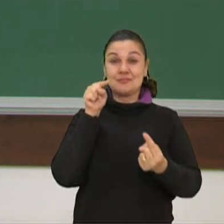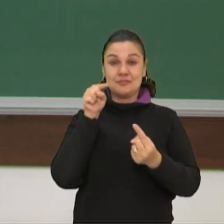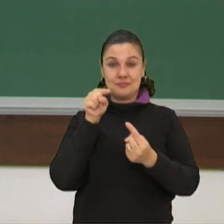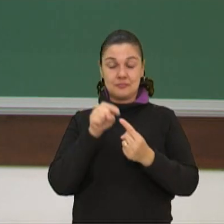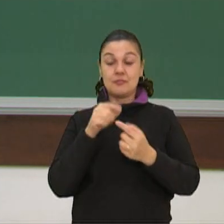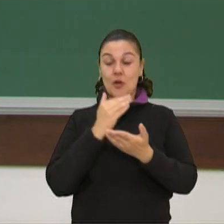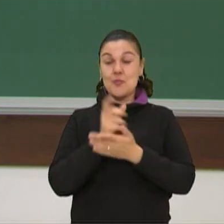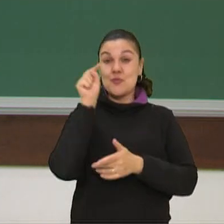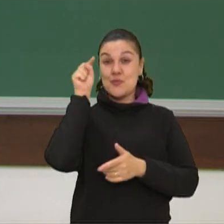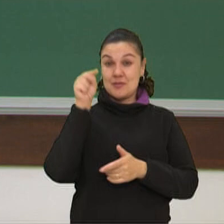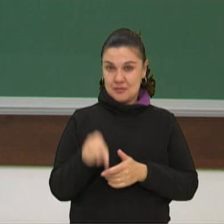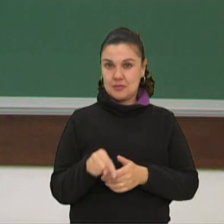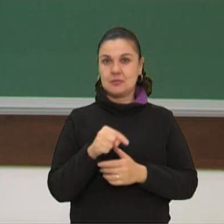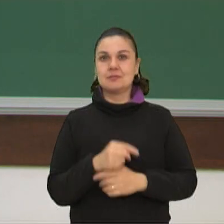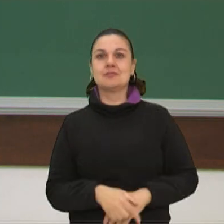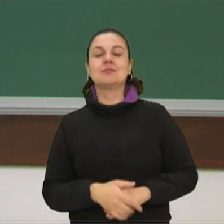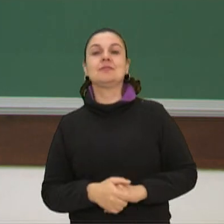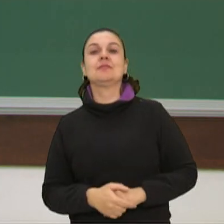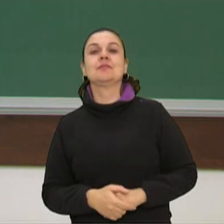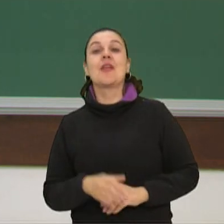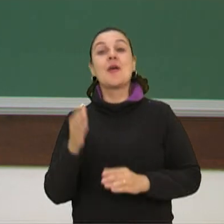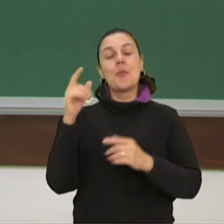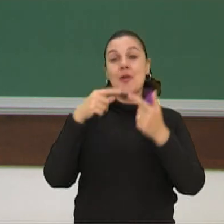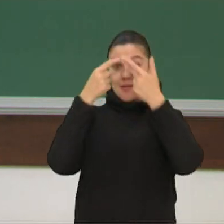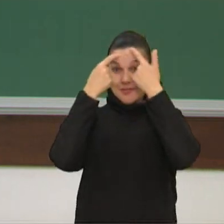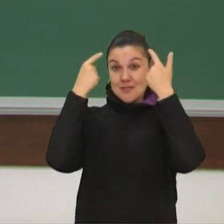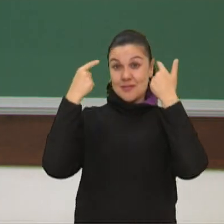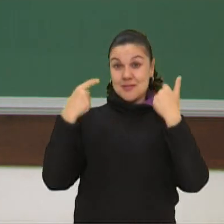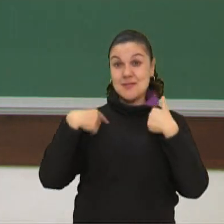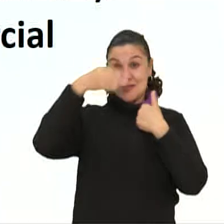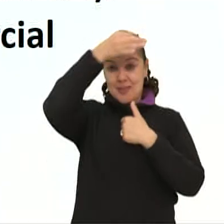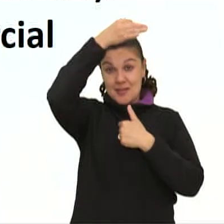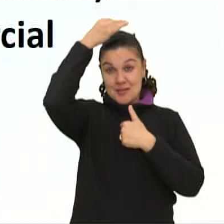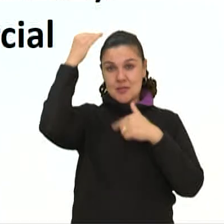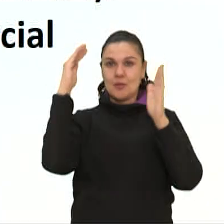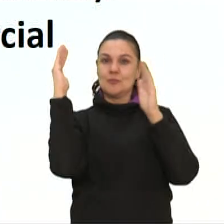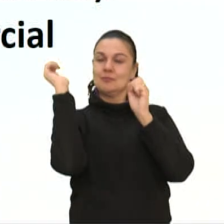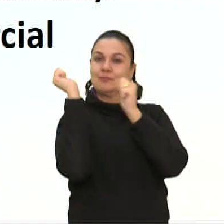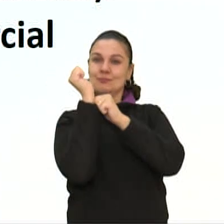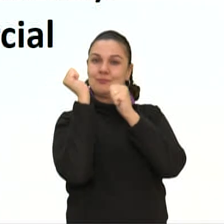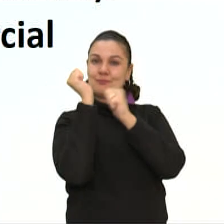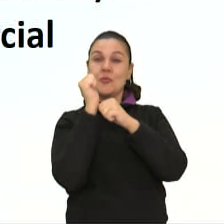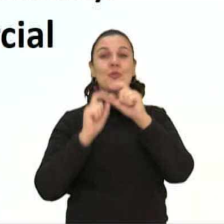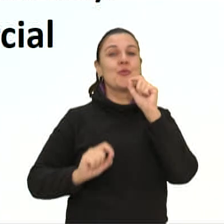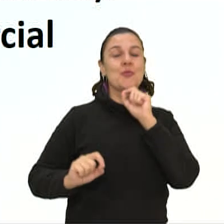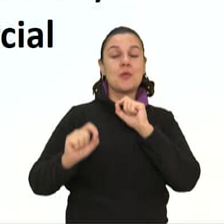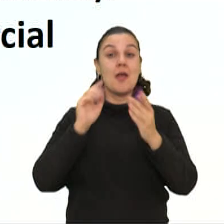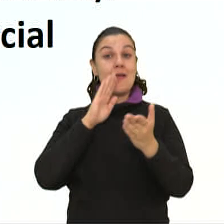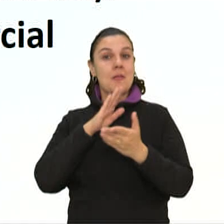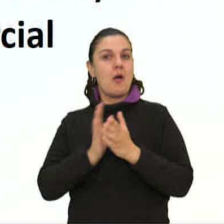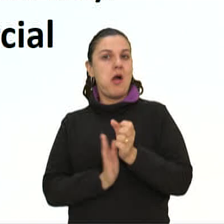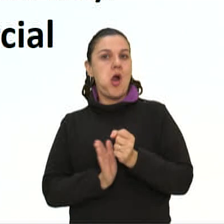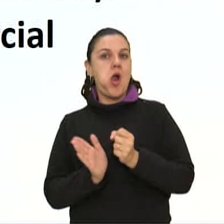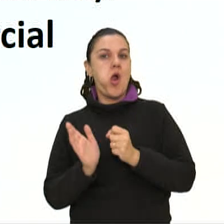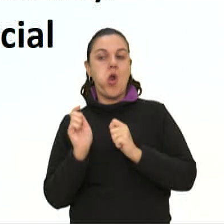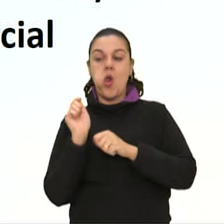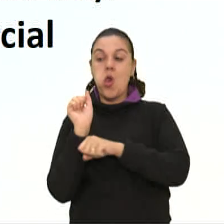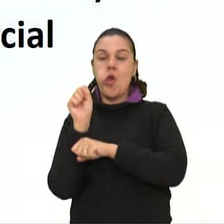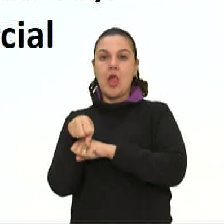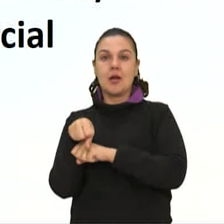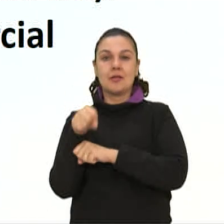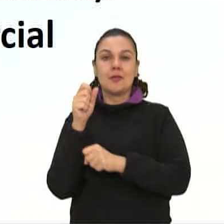ditado surgiu daí. Santo do Pau Oco. O que é isso? Para fugir do pagamento do